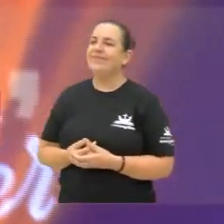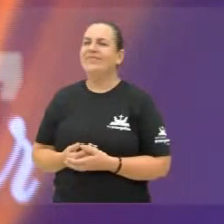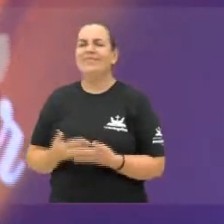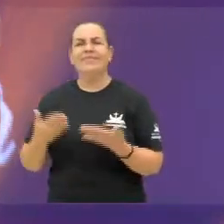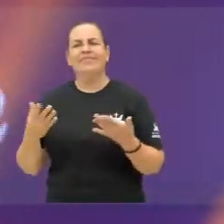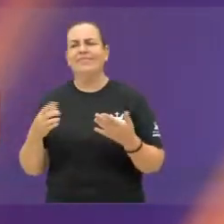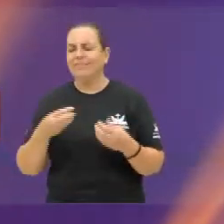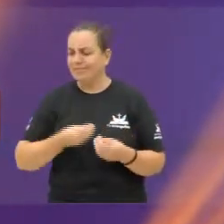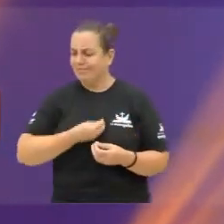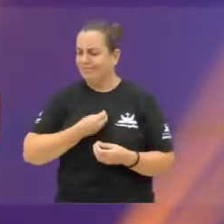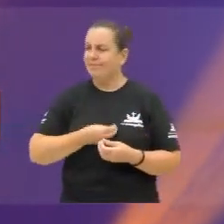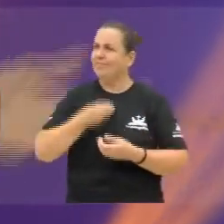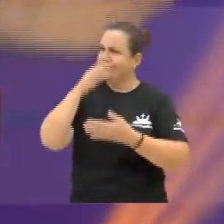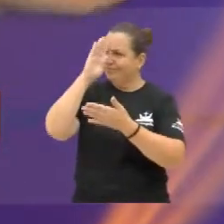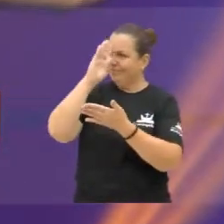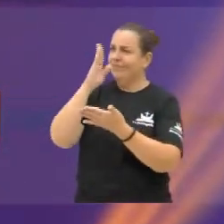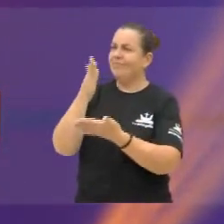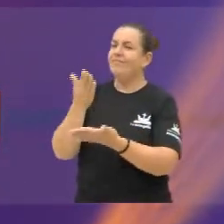e eu vou viver e